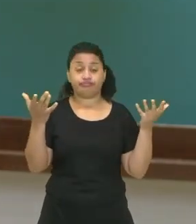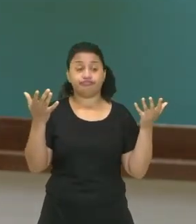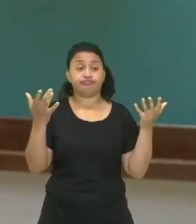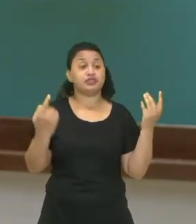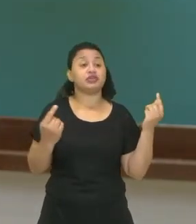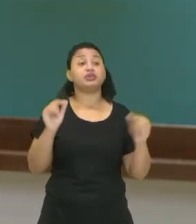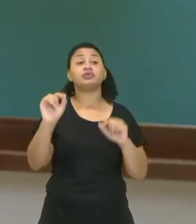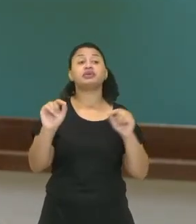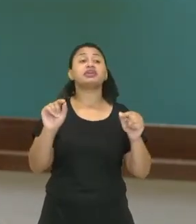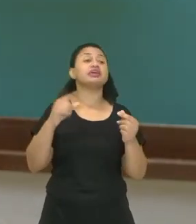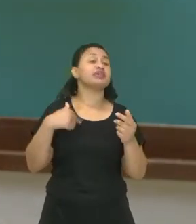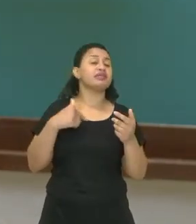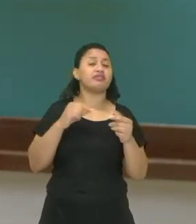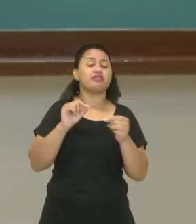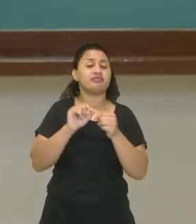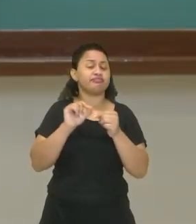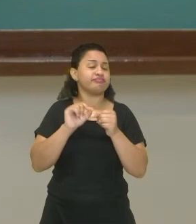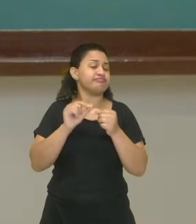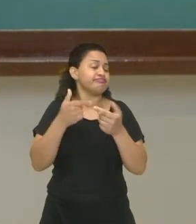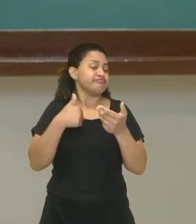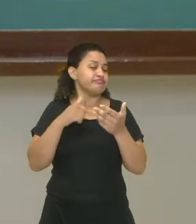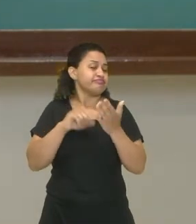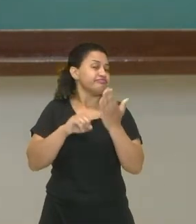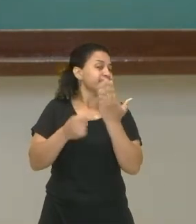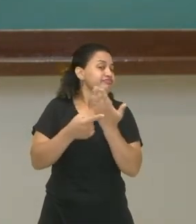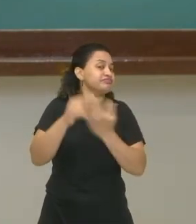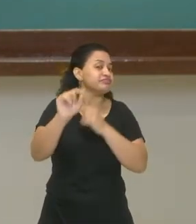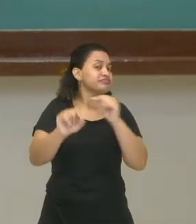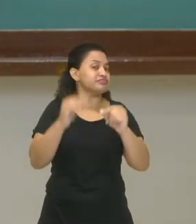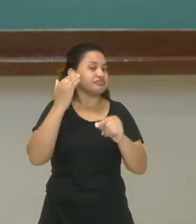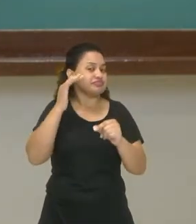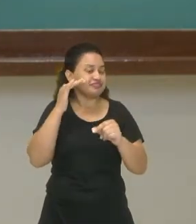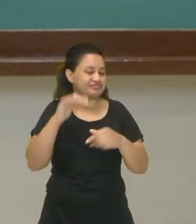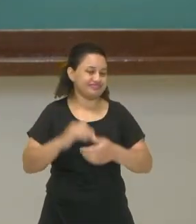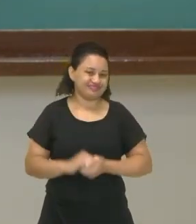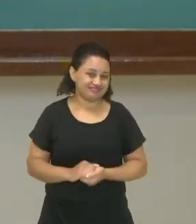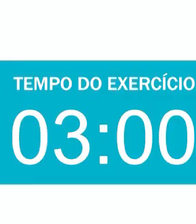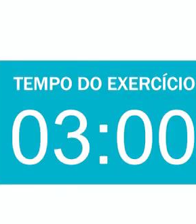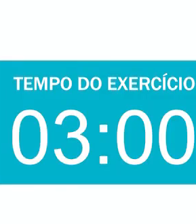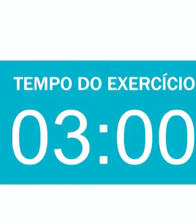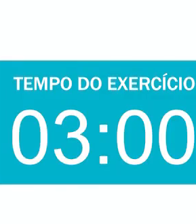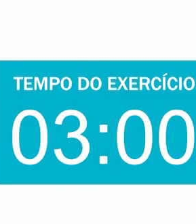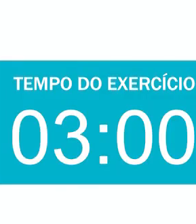efeito produzido por essa metáfora? Faz aí que eu te aguardo aqui.